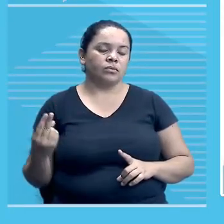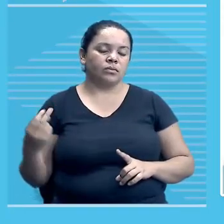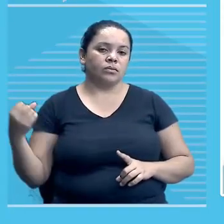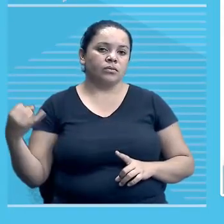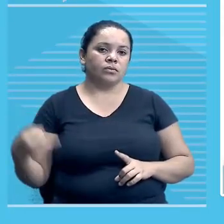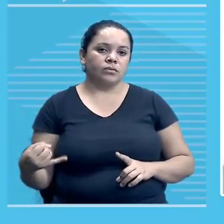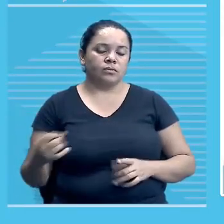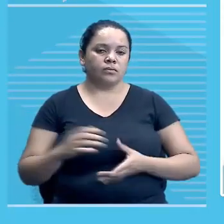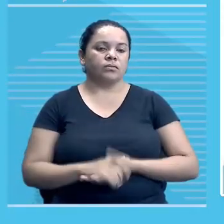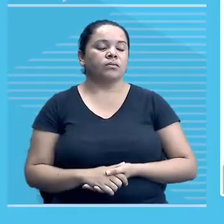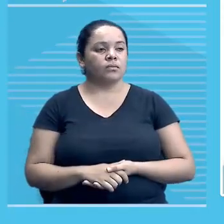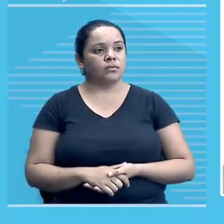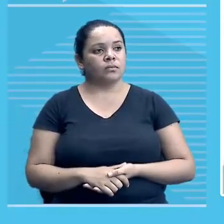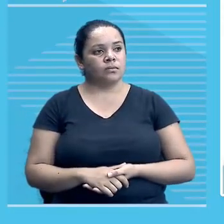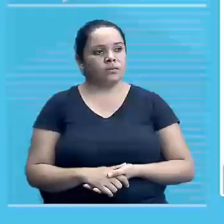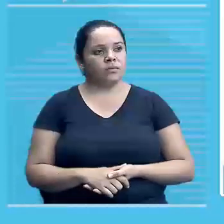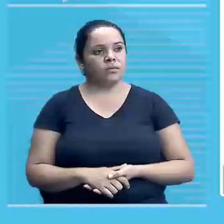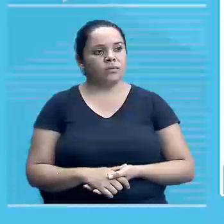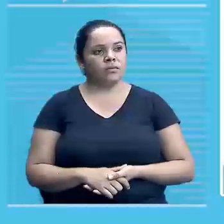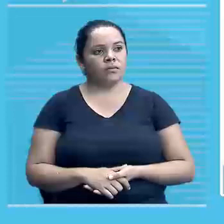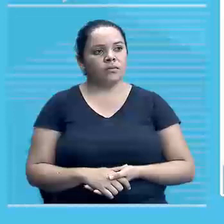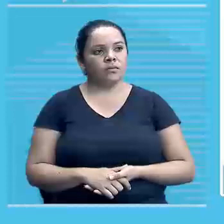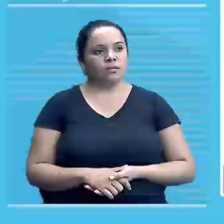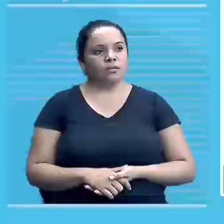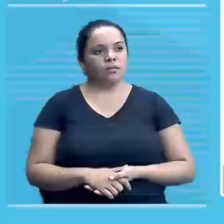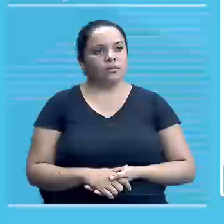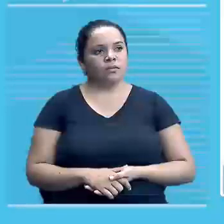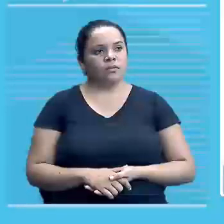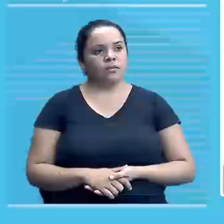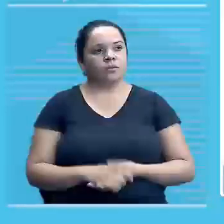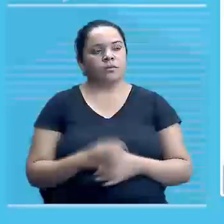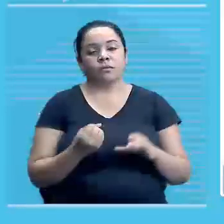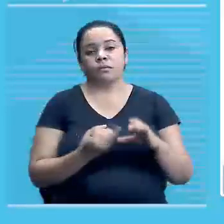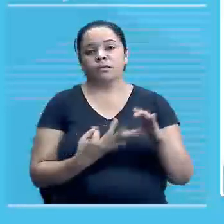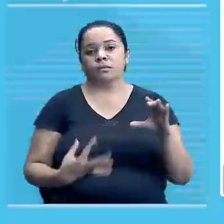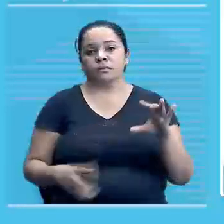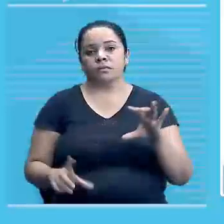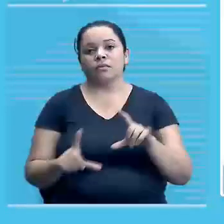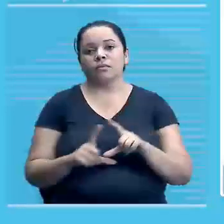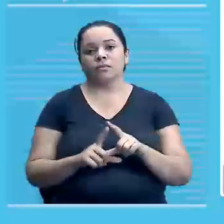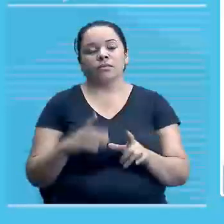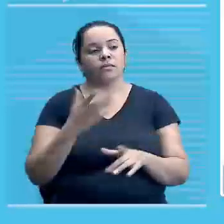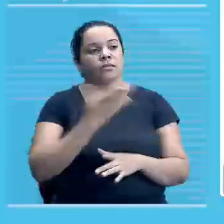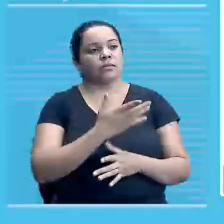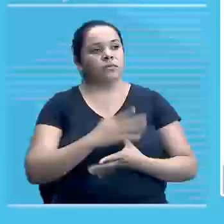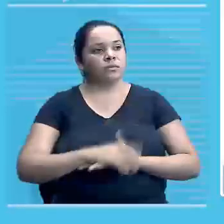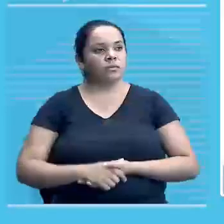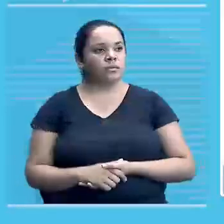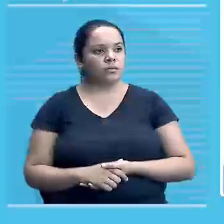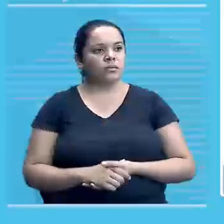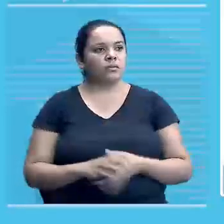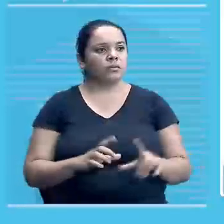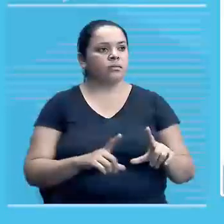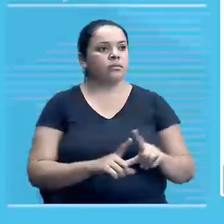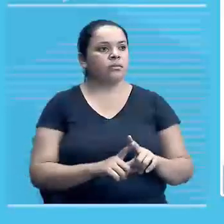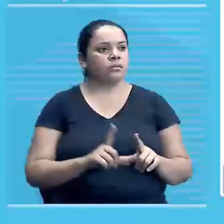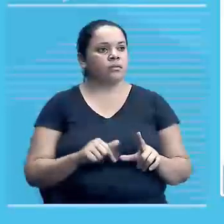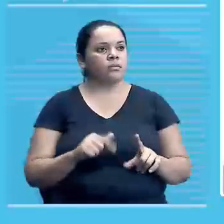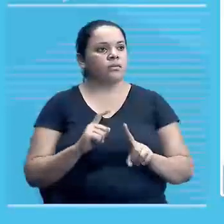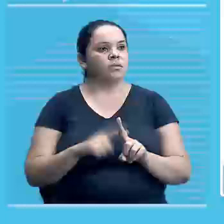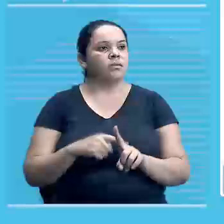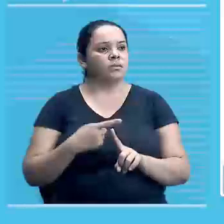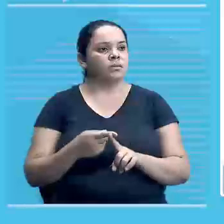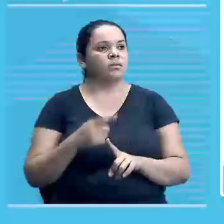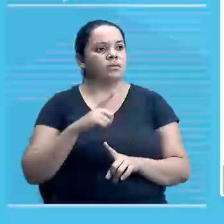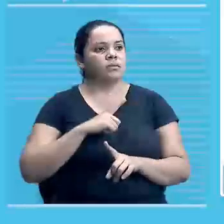negativo. E está aqui as características deles. O delta, quando ele é positivo, nós temos